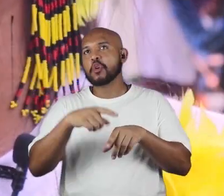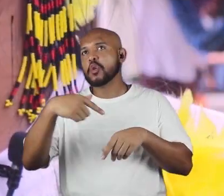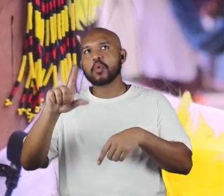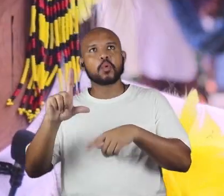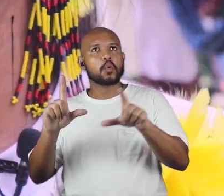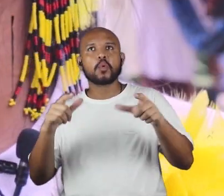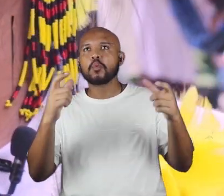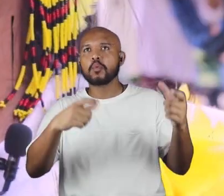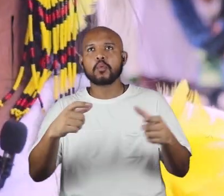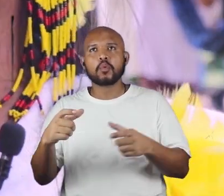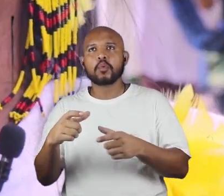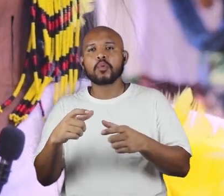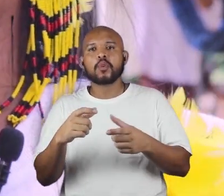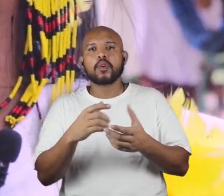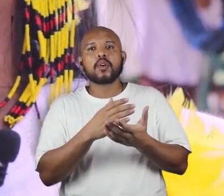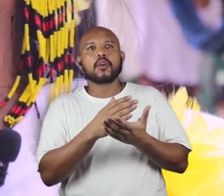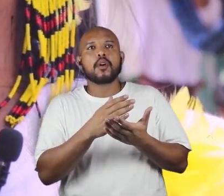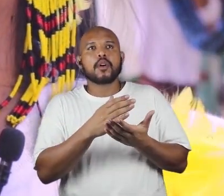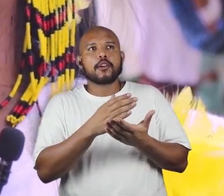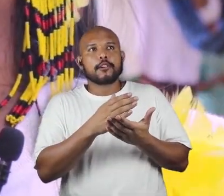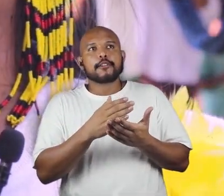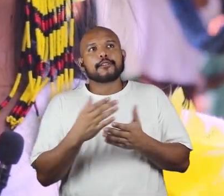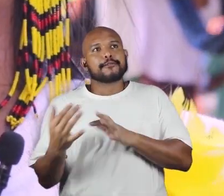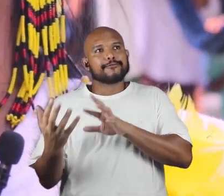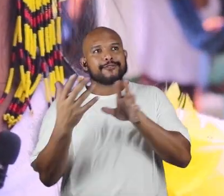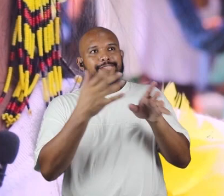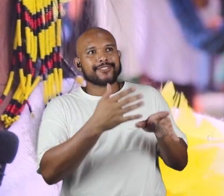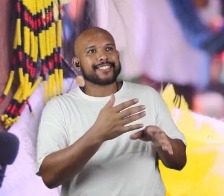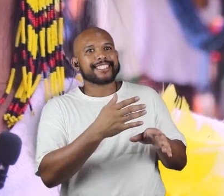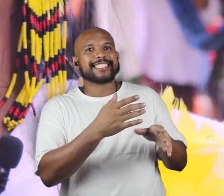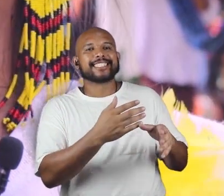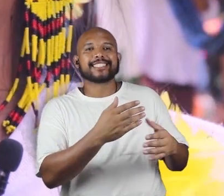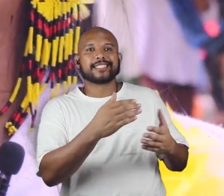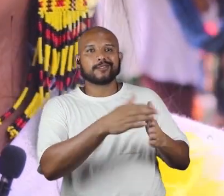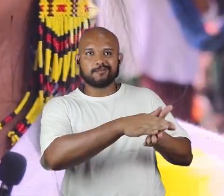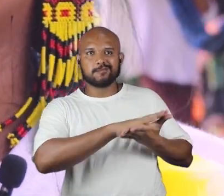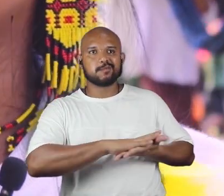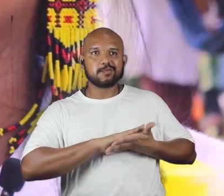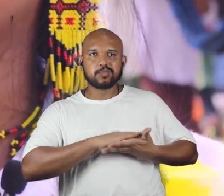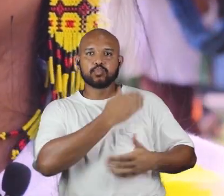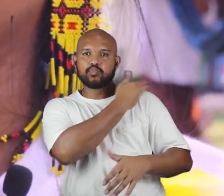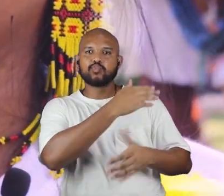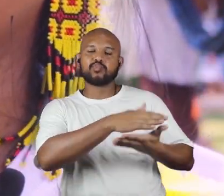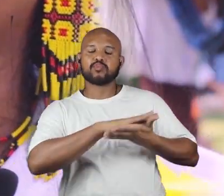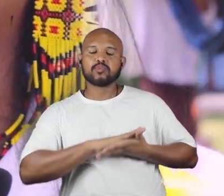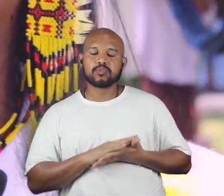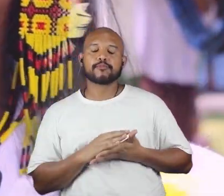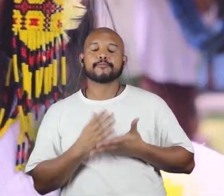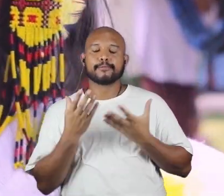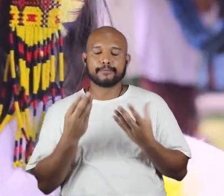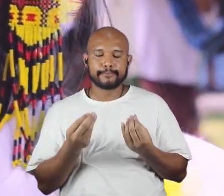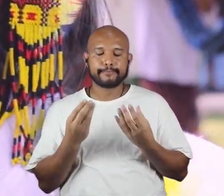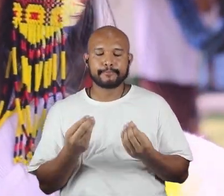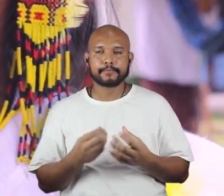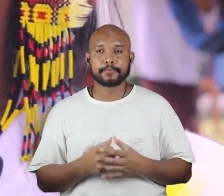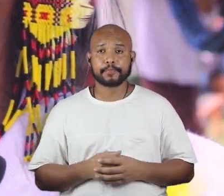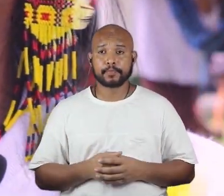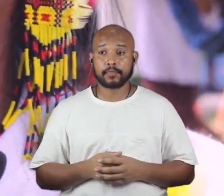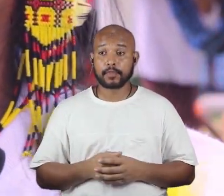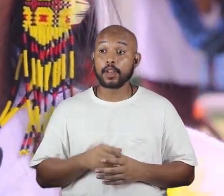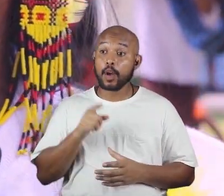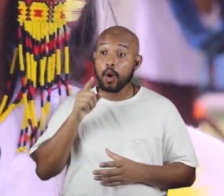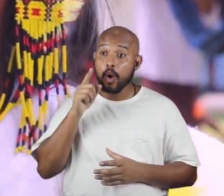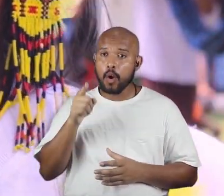de outras áreas, que é bastante preconceituosa, muito preconceituosa. Já ouviu, assim, né,